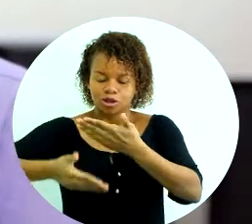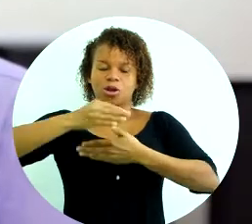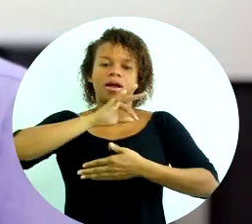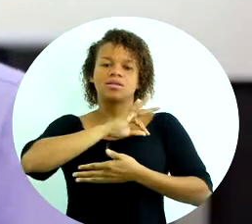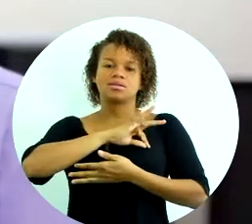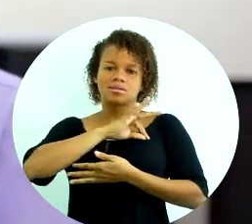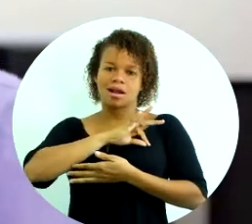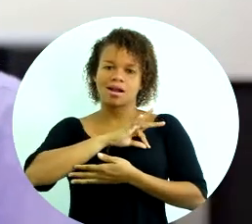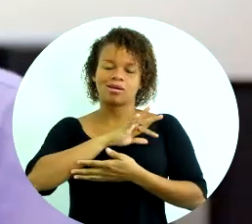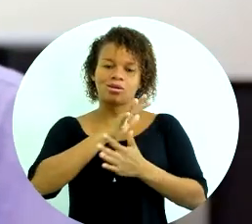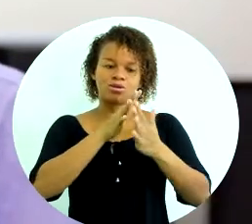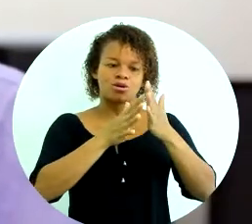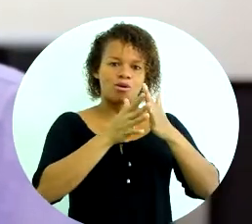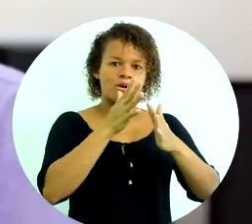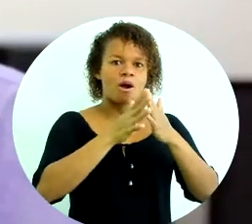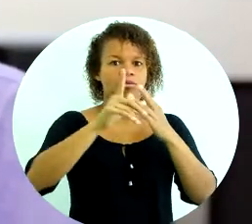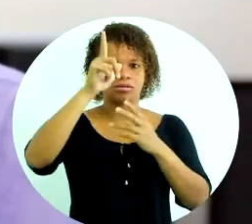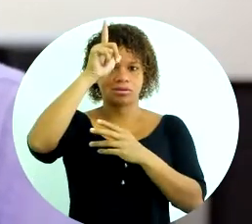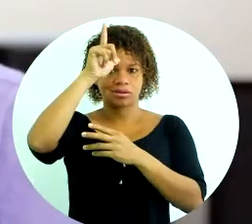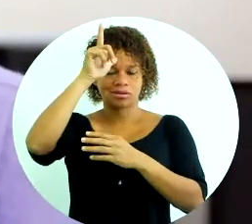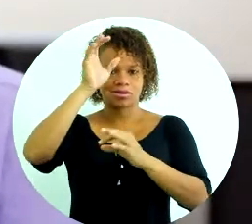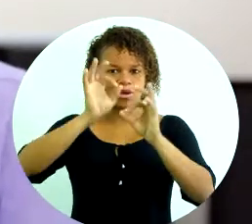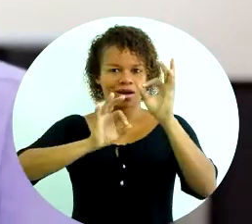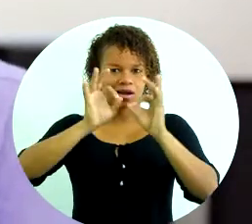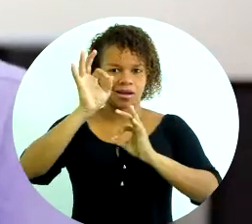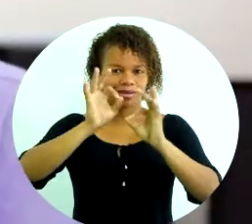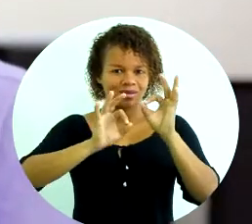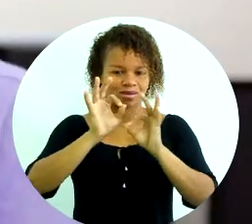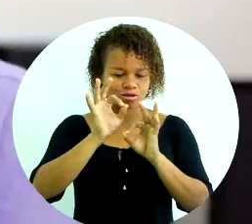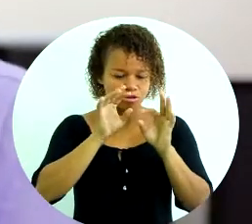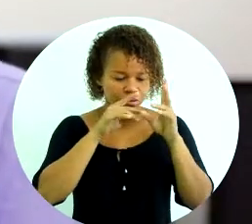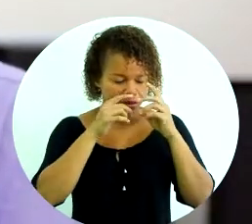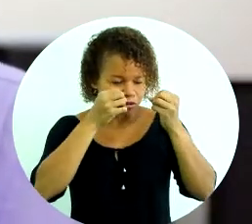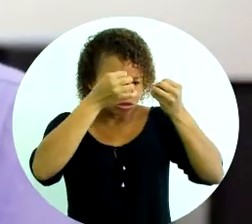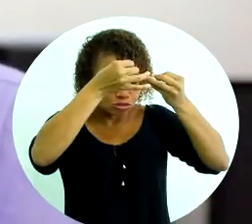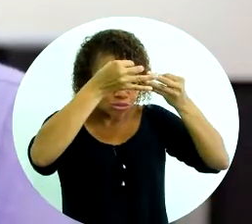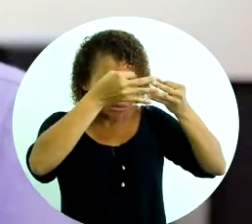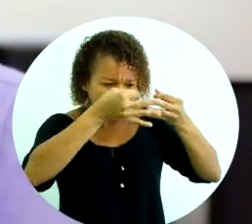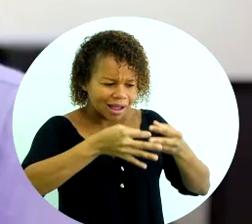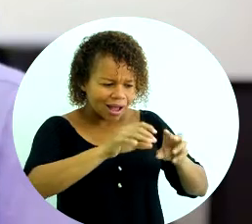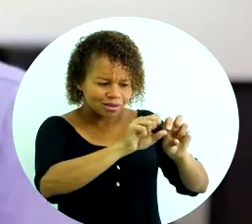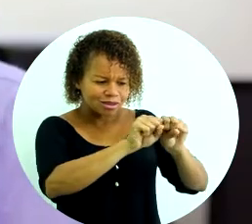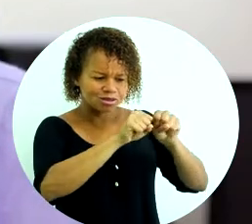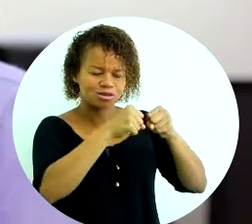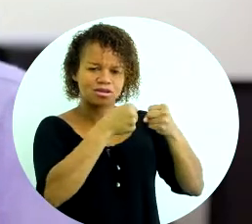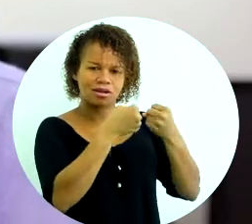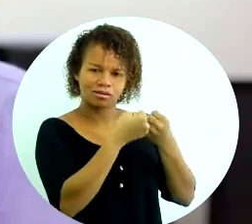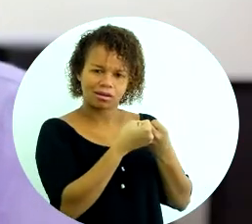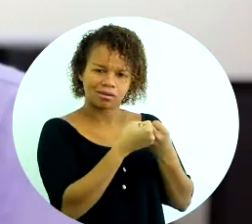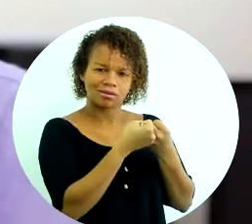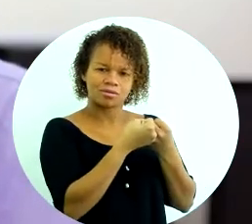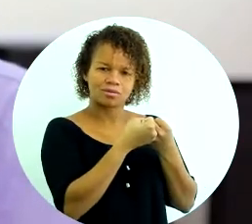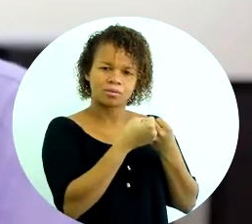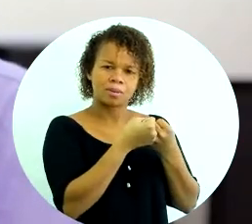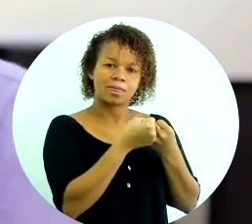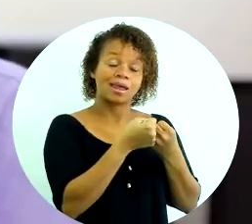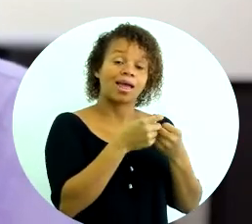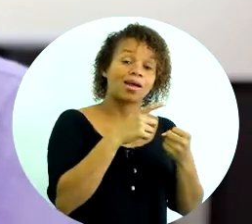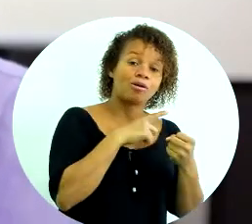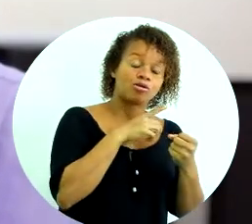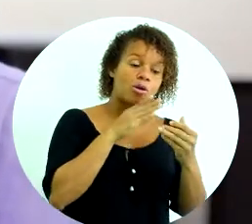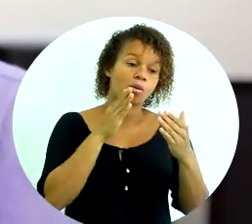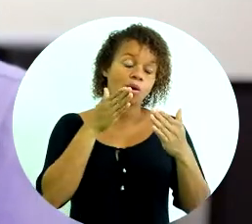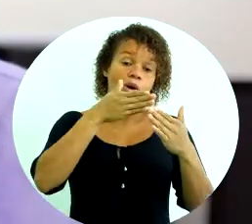de um salário. Desse conflito, Marx elabora uma explicação da sociedade